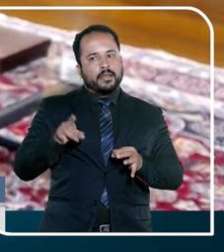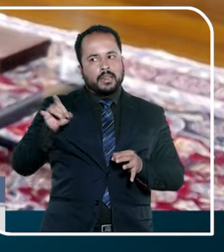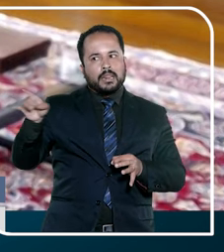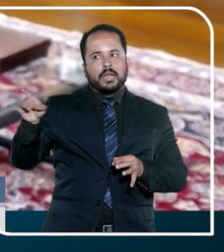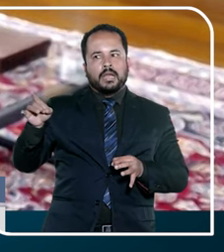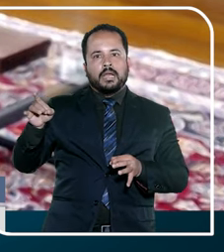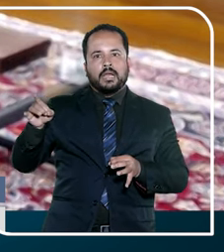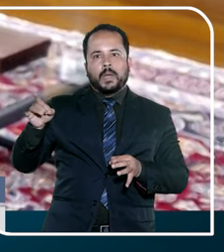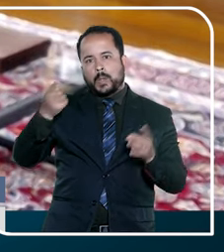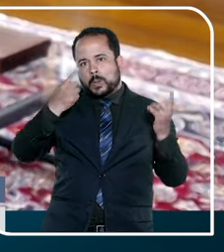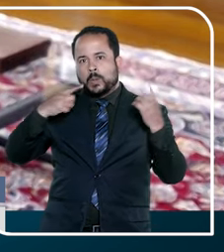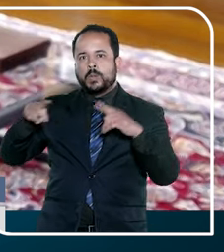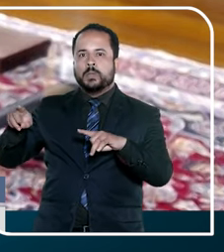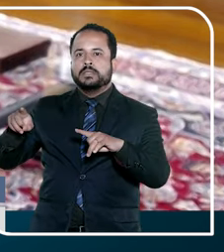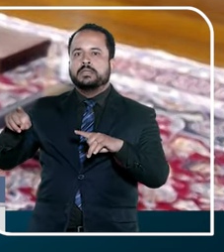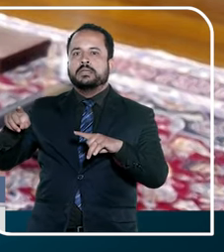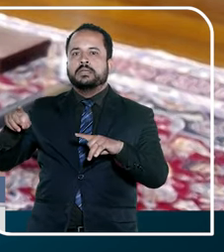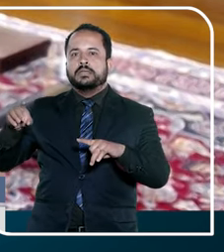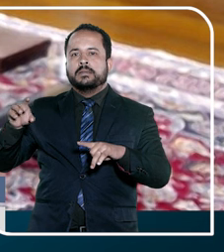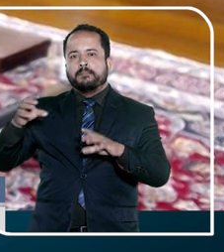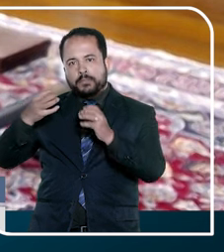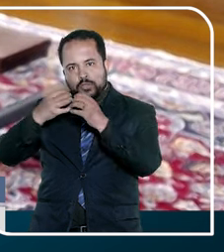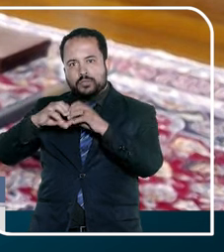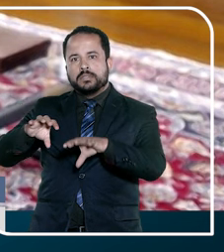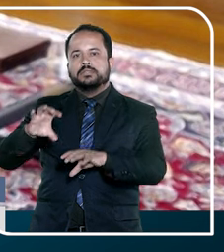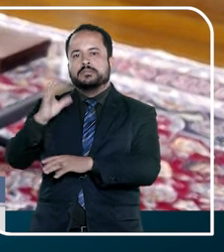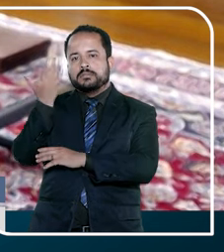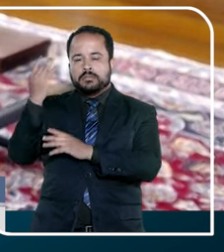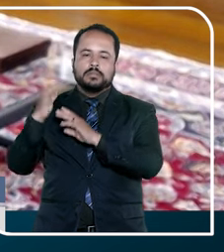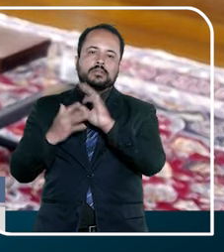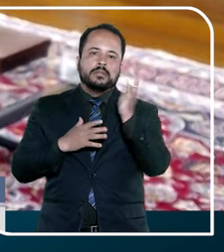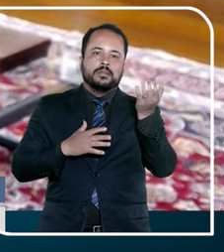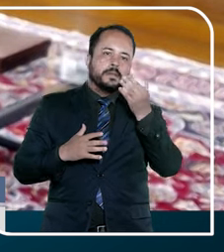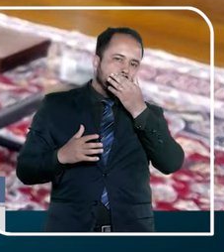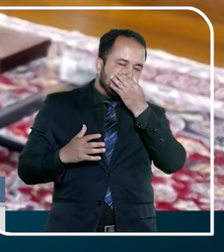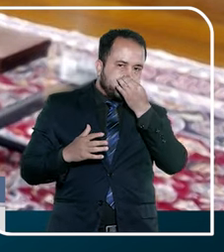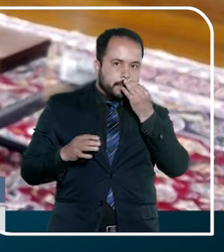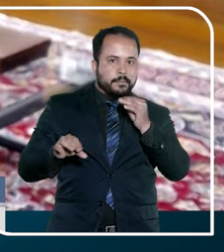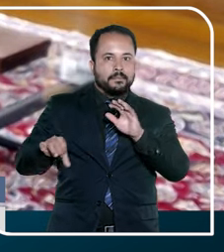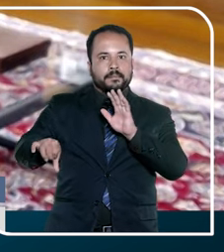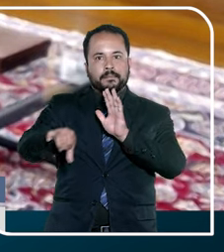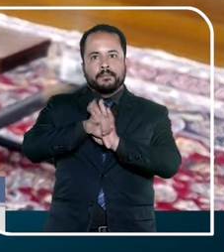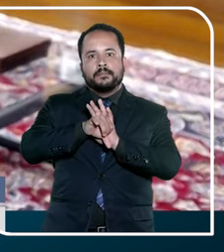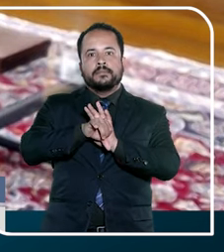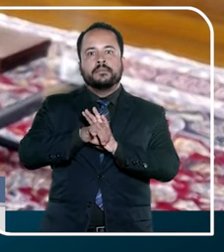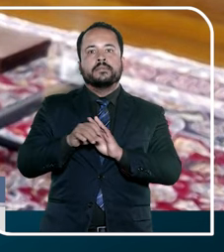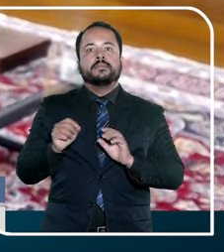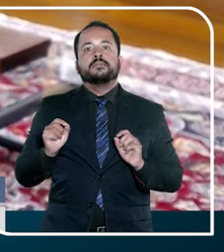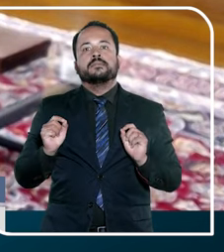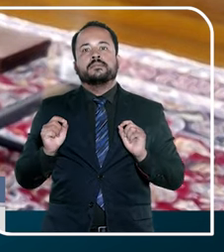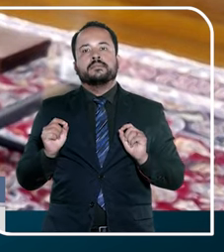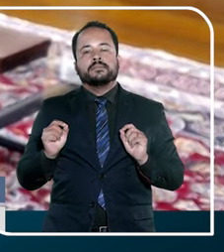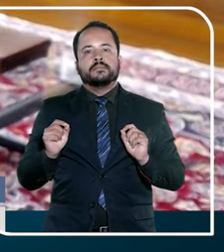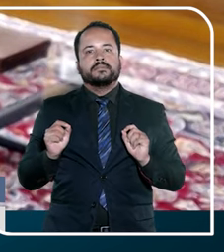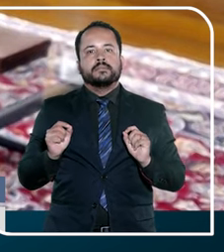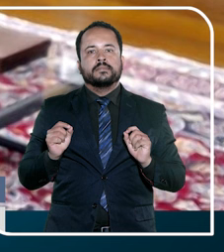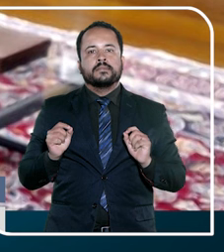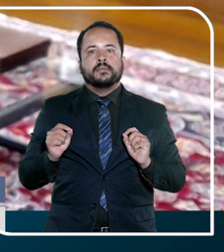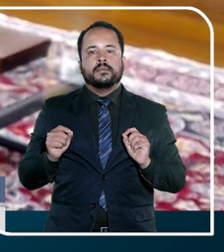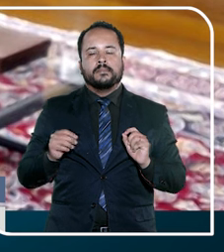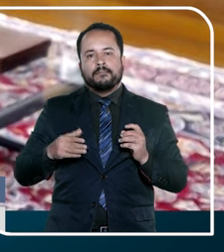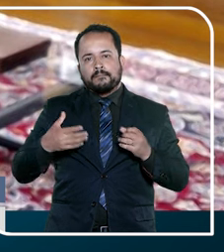ambiental então em princípio crimes ambientais não admitem a incidência do princípio